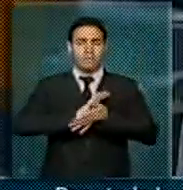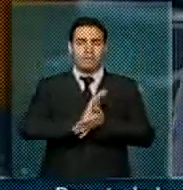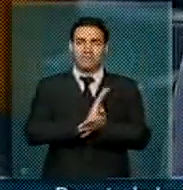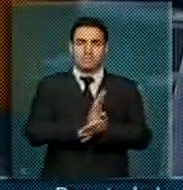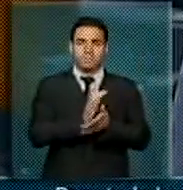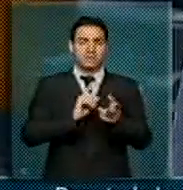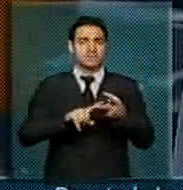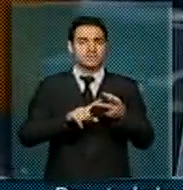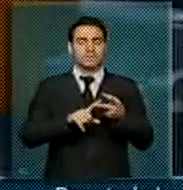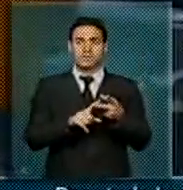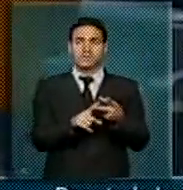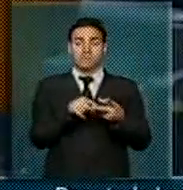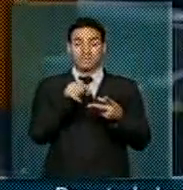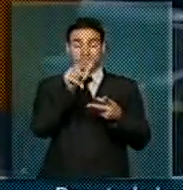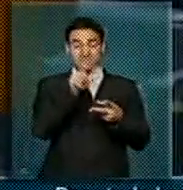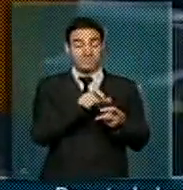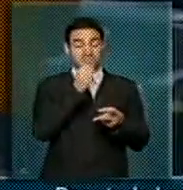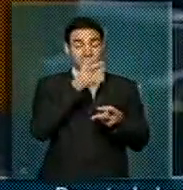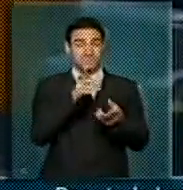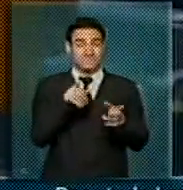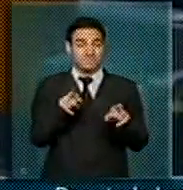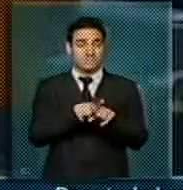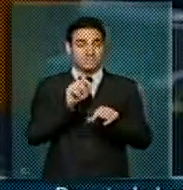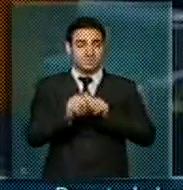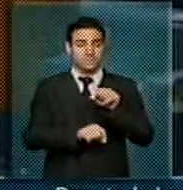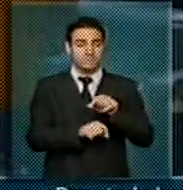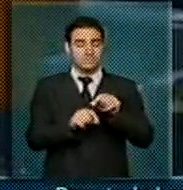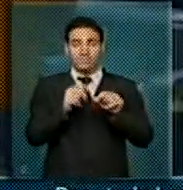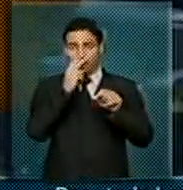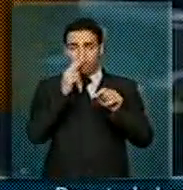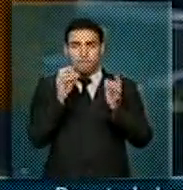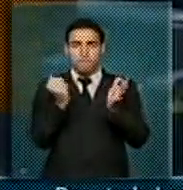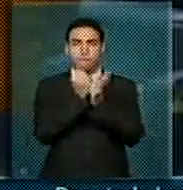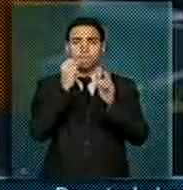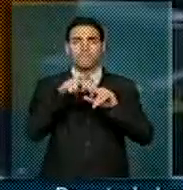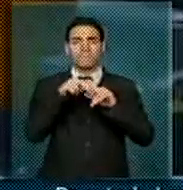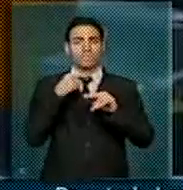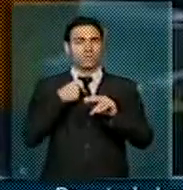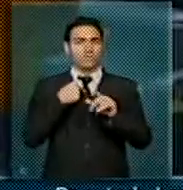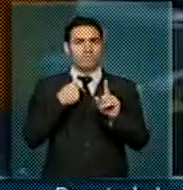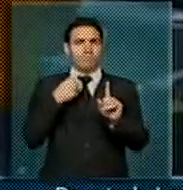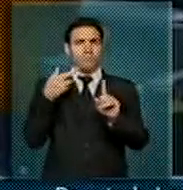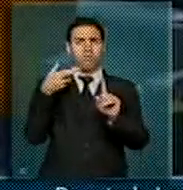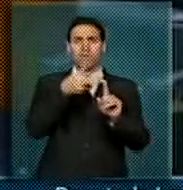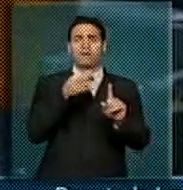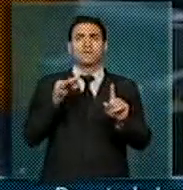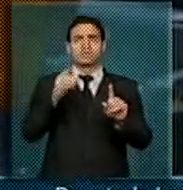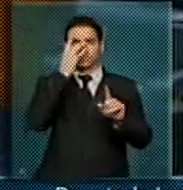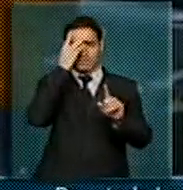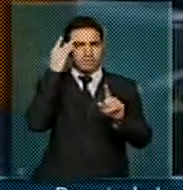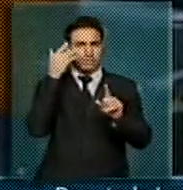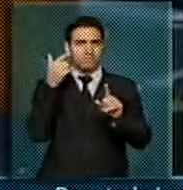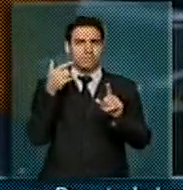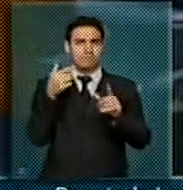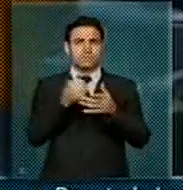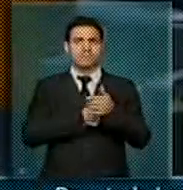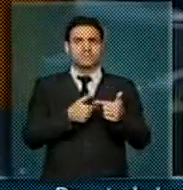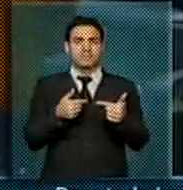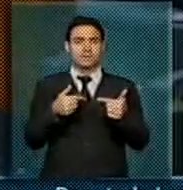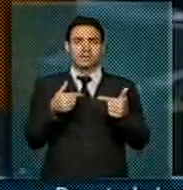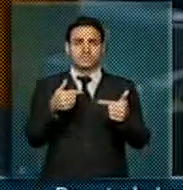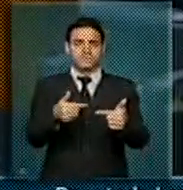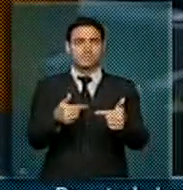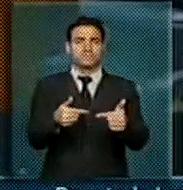nós um marco como referência de todos os lutadores por uma sociedade